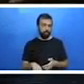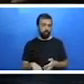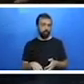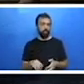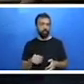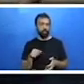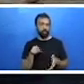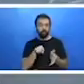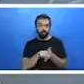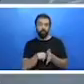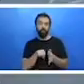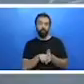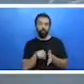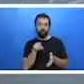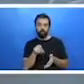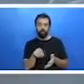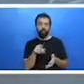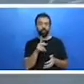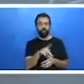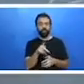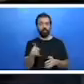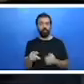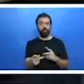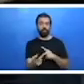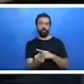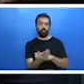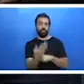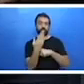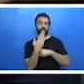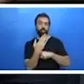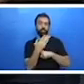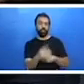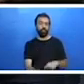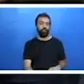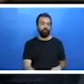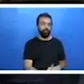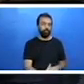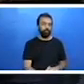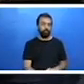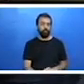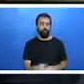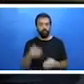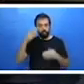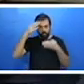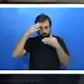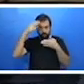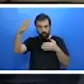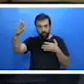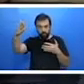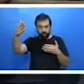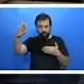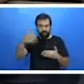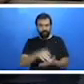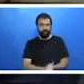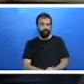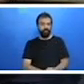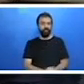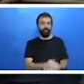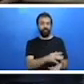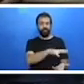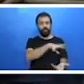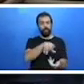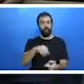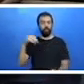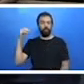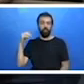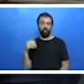dúvidas com o seu professor pelo aplicativo. Eu agradeço muitíssimo a todos os